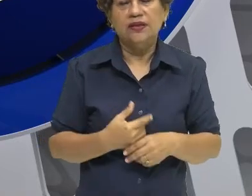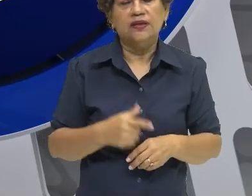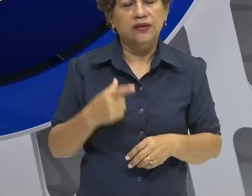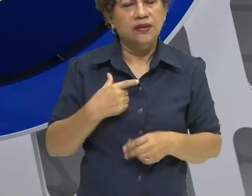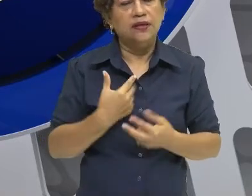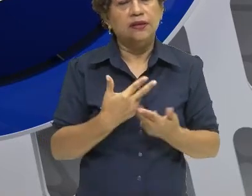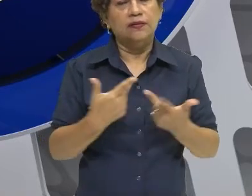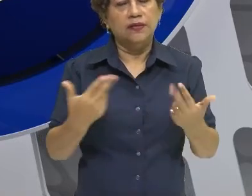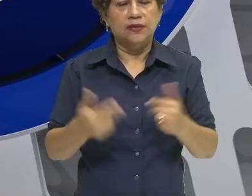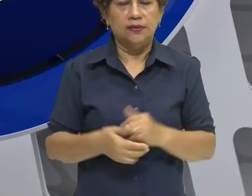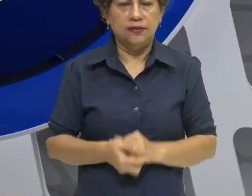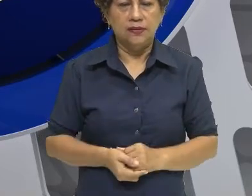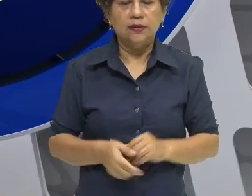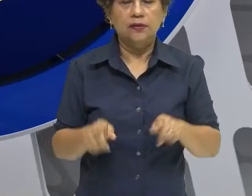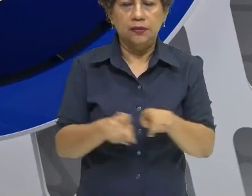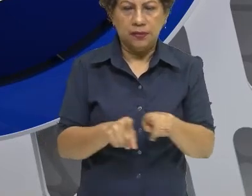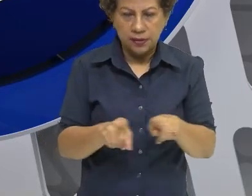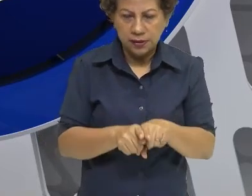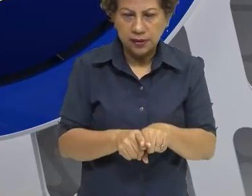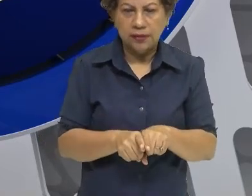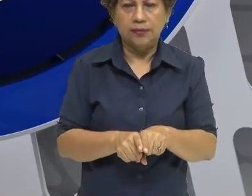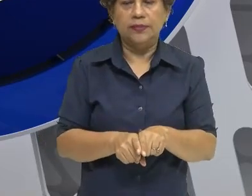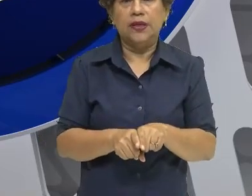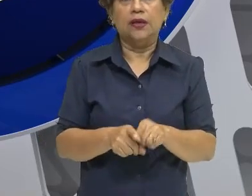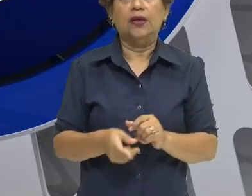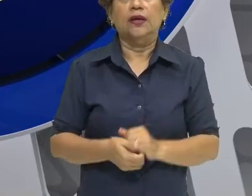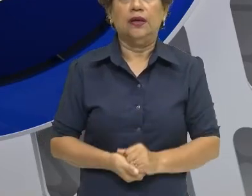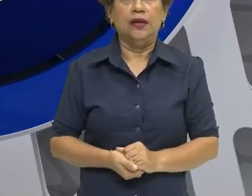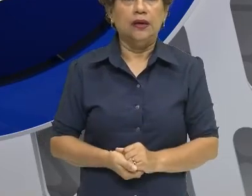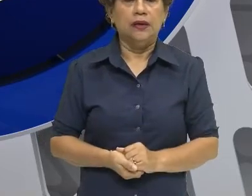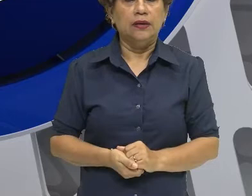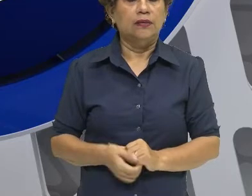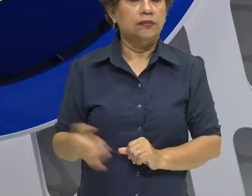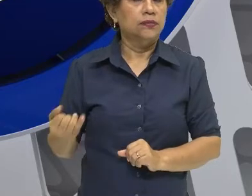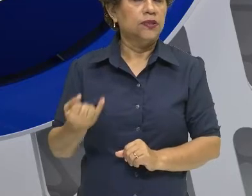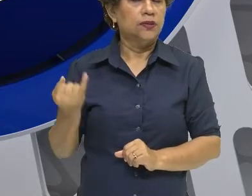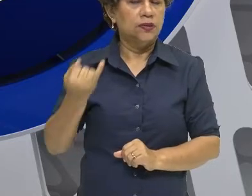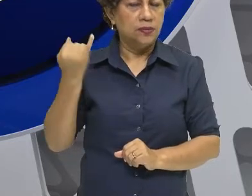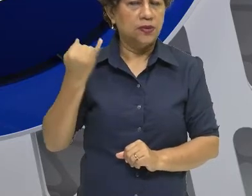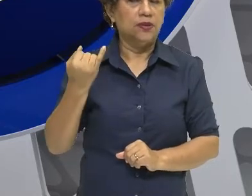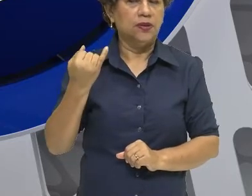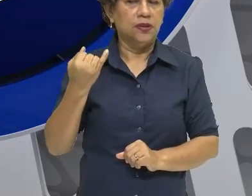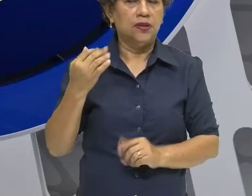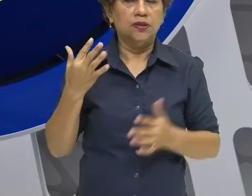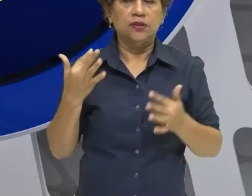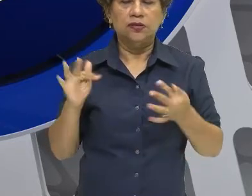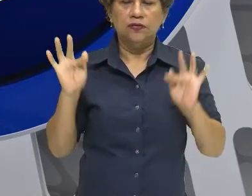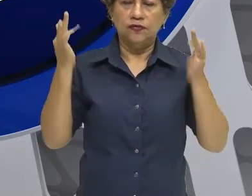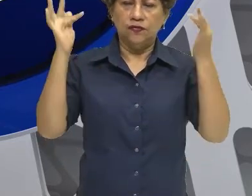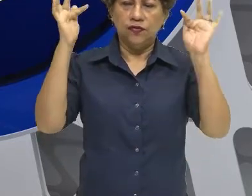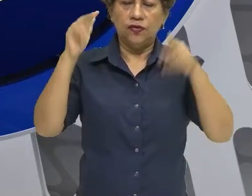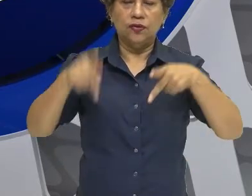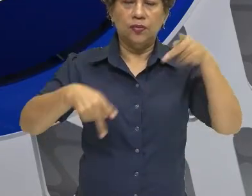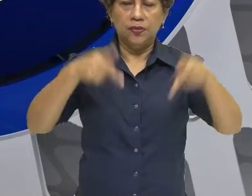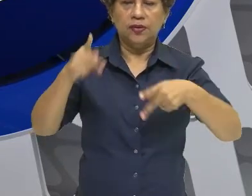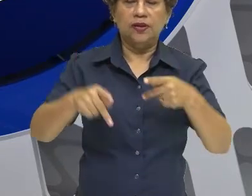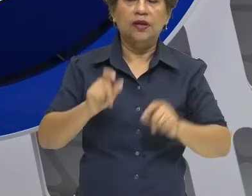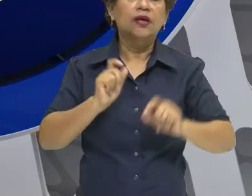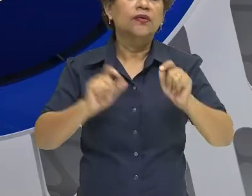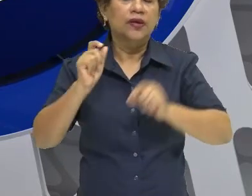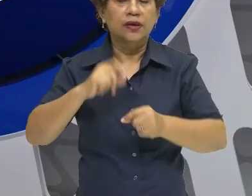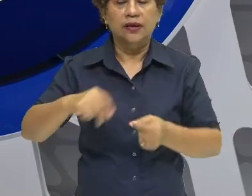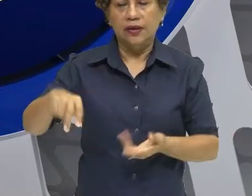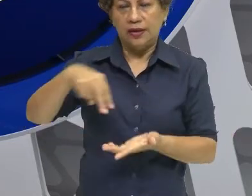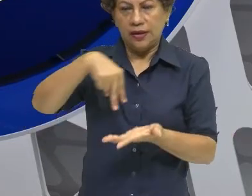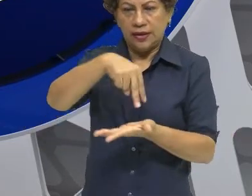E um dos elementos que eu mais gosto do folclore e da cultura popular são as danças, não é por menos, né?